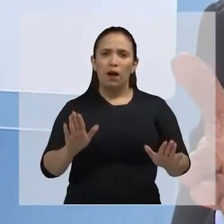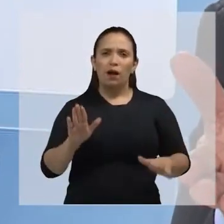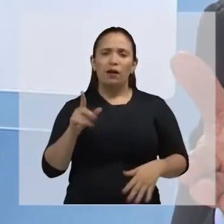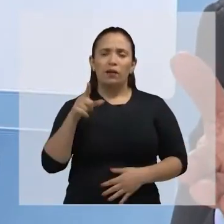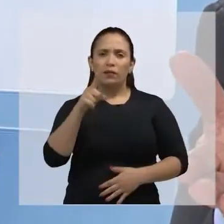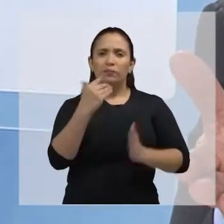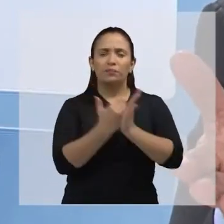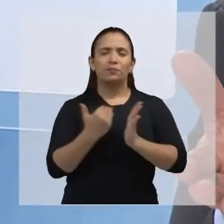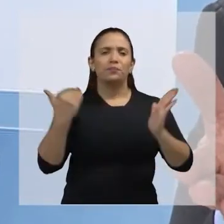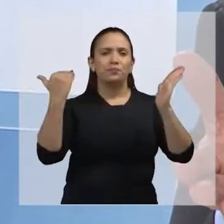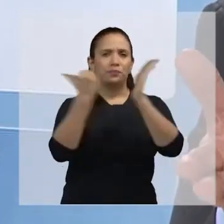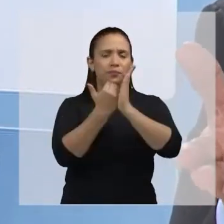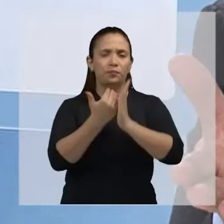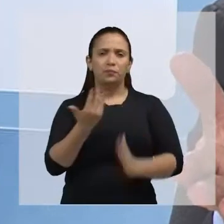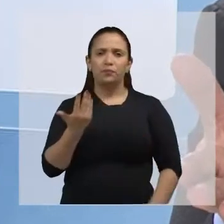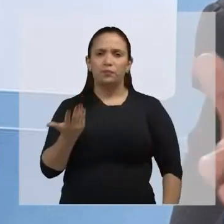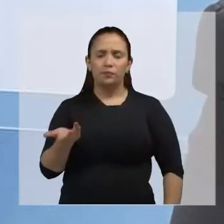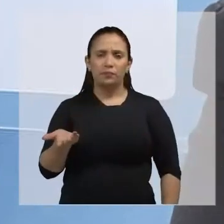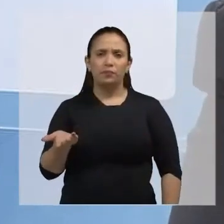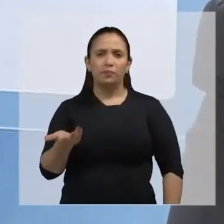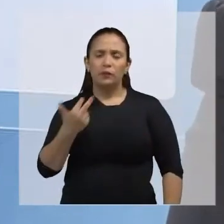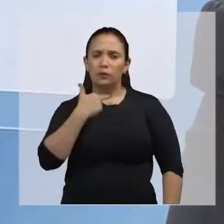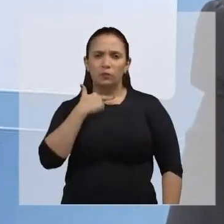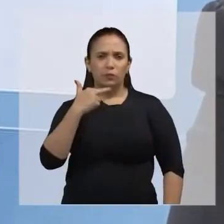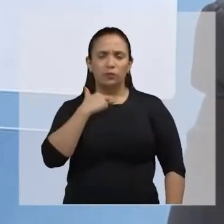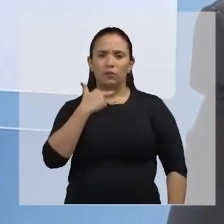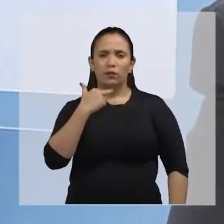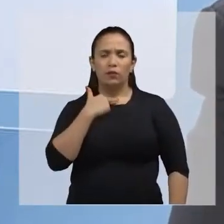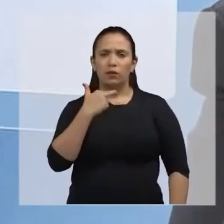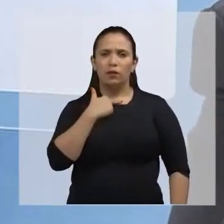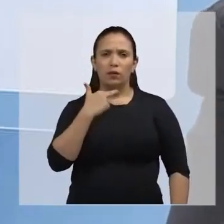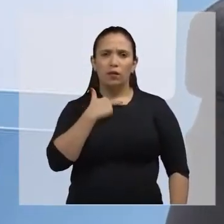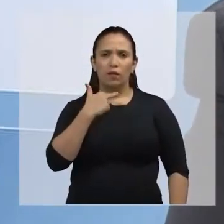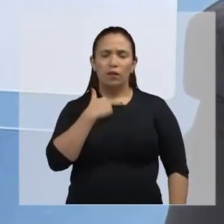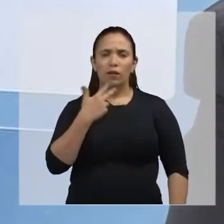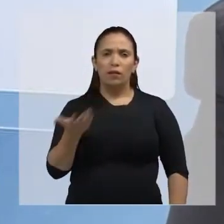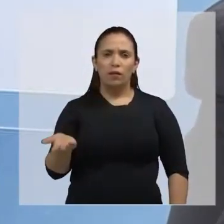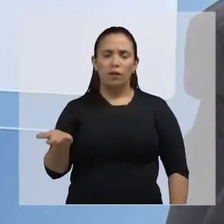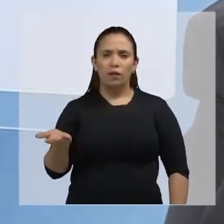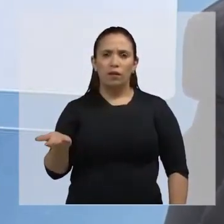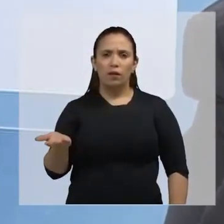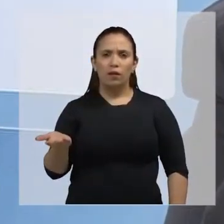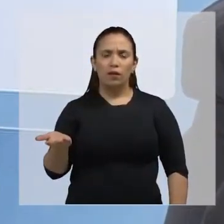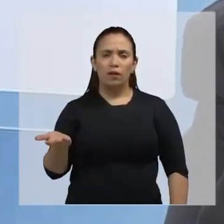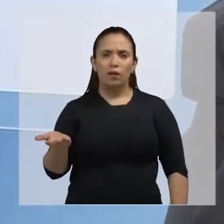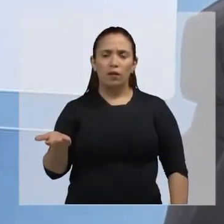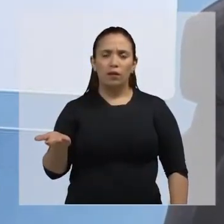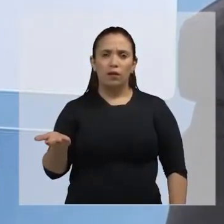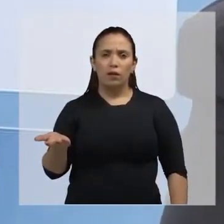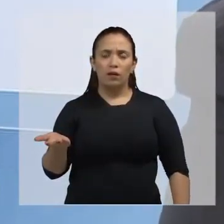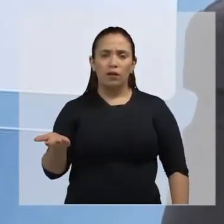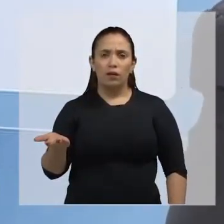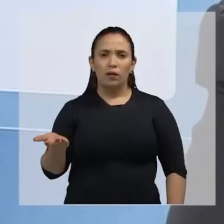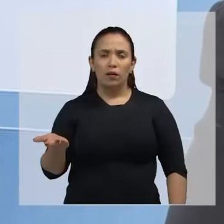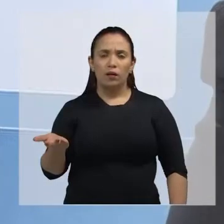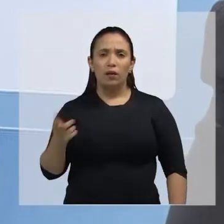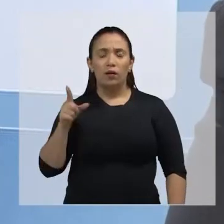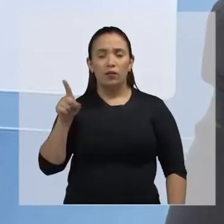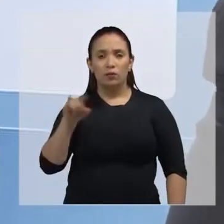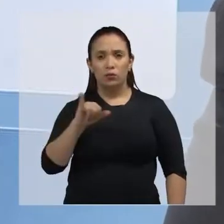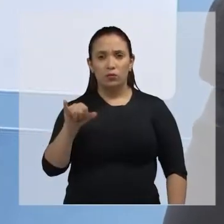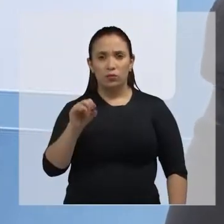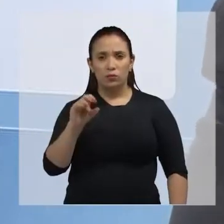isso. Não é isso, não dá. Mas aquela história do Joseph Goebbels, né?